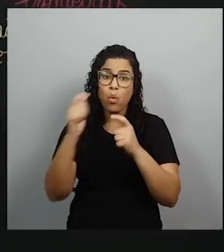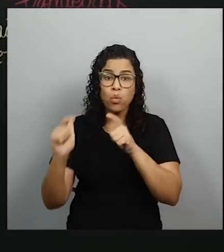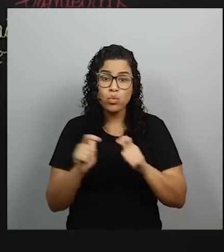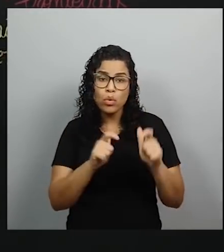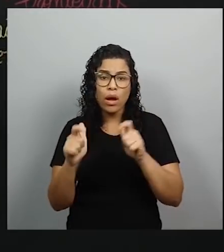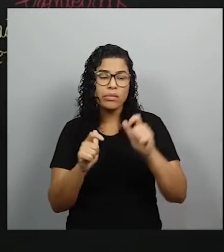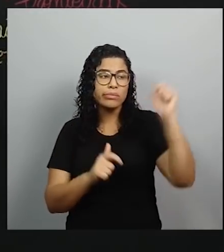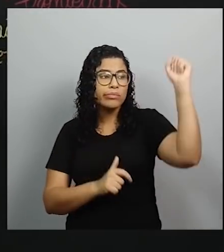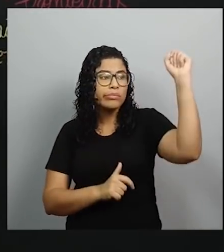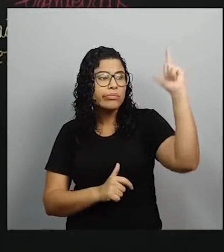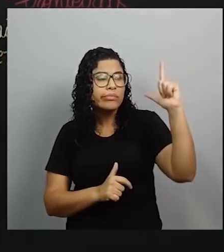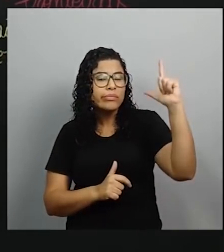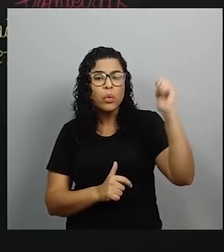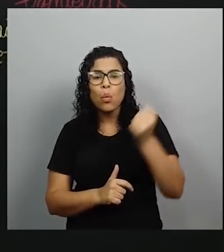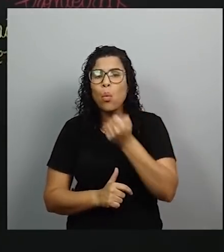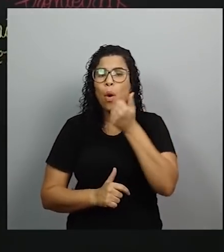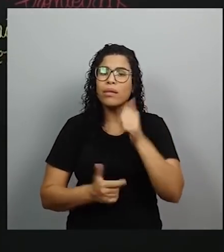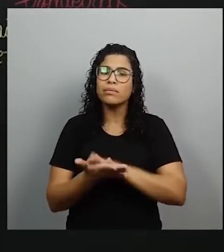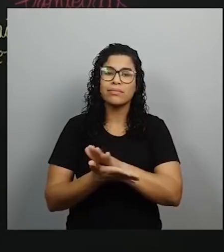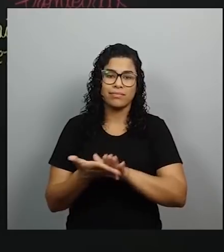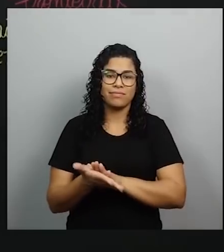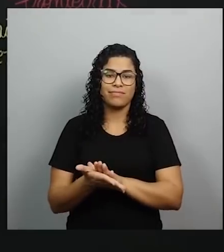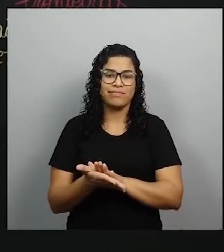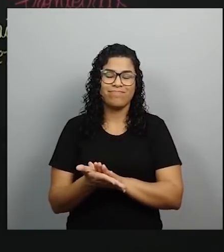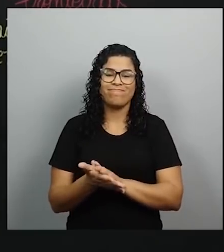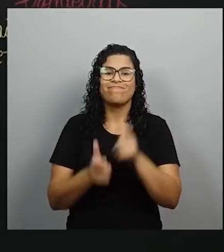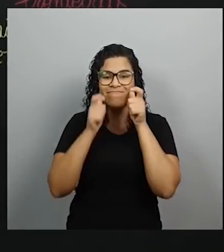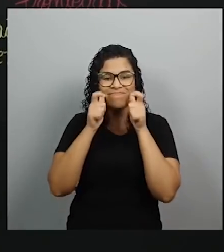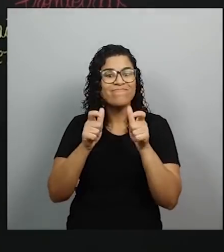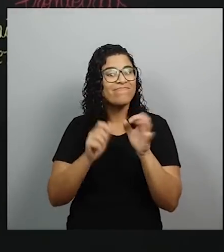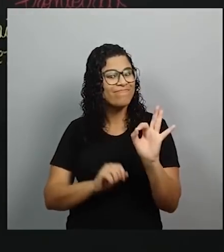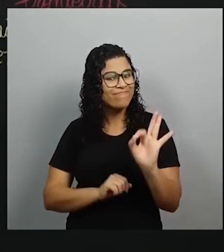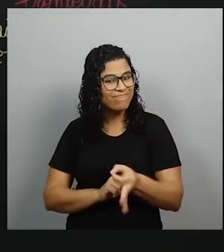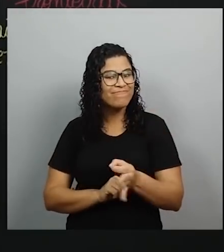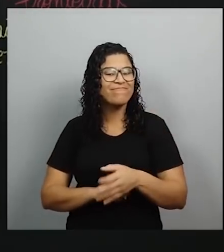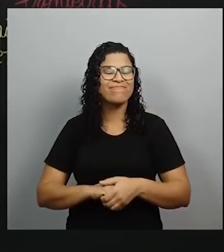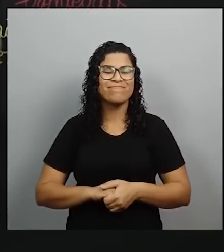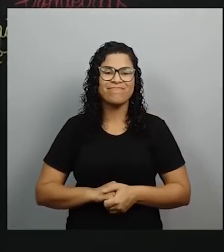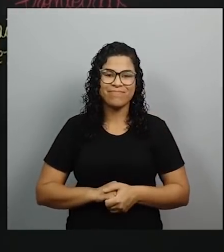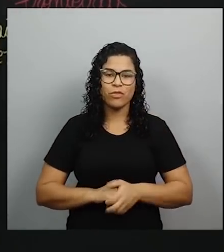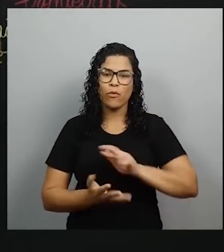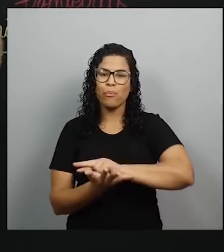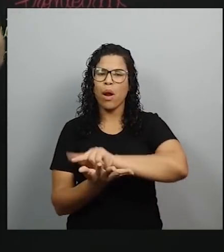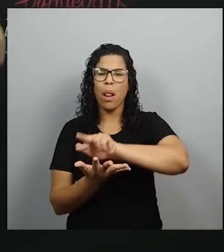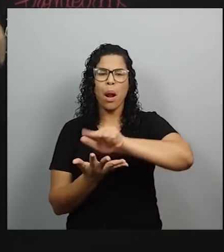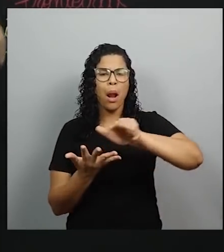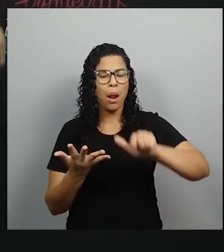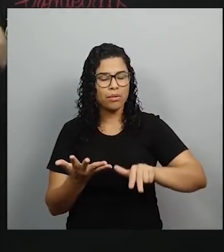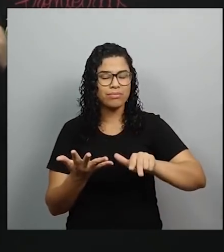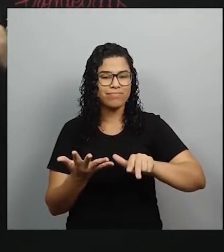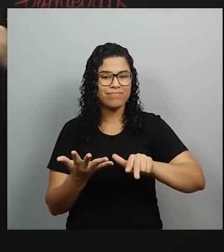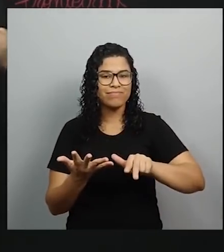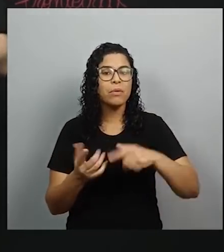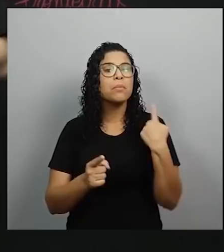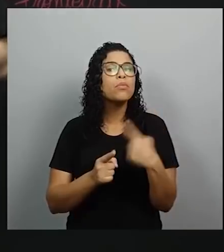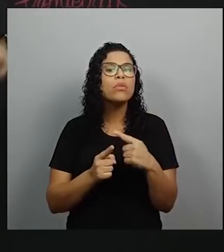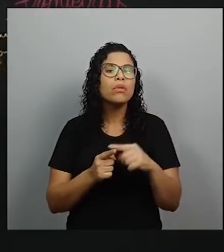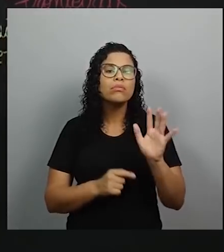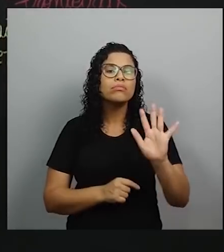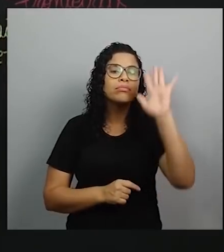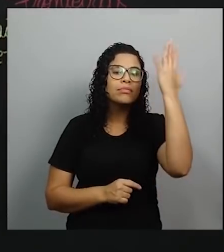vai aparecer direito. Olha que coisa interessante essa diversidade. E tudo isso acontece por quê? Por causa da